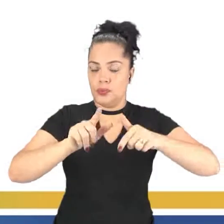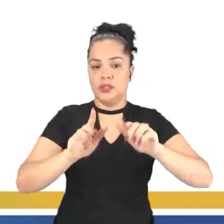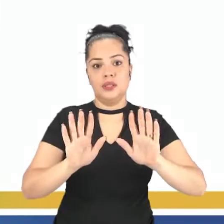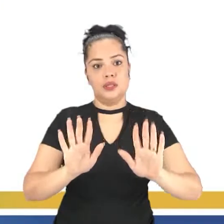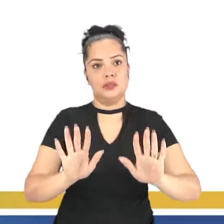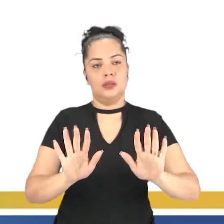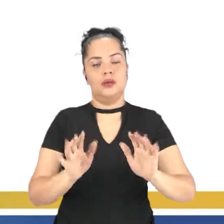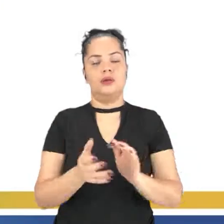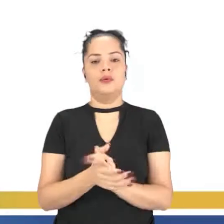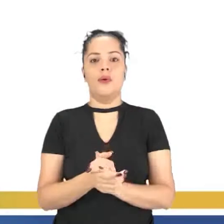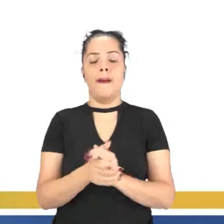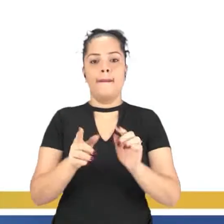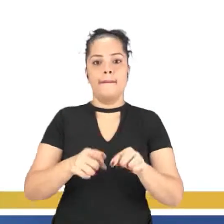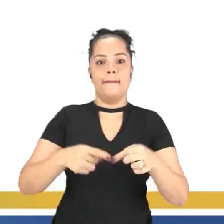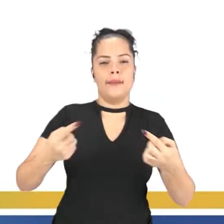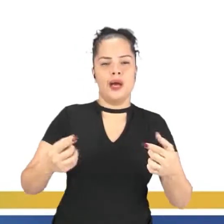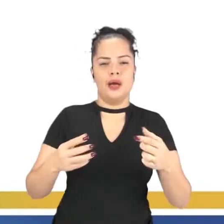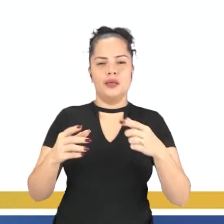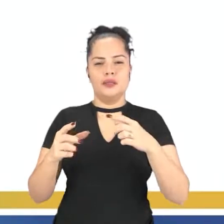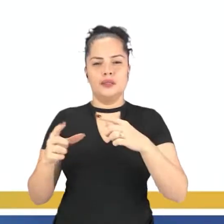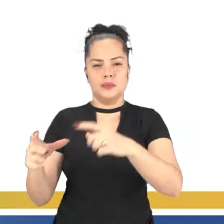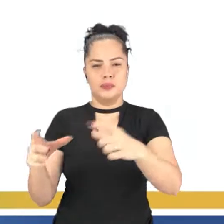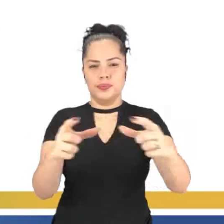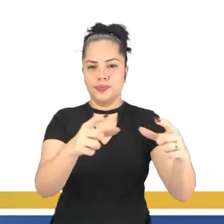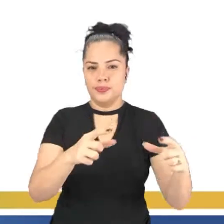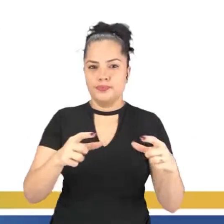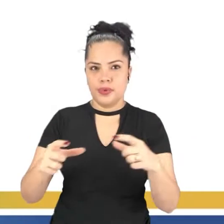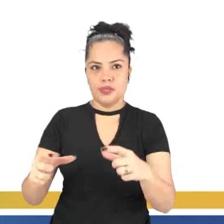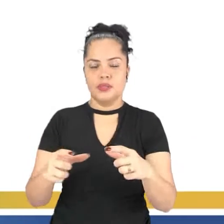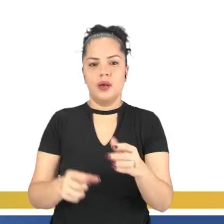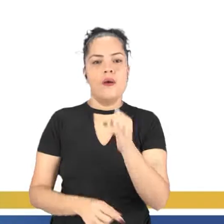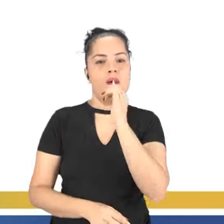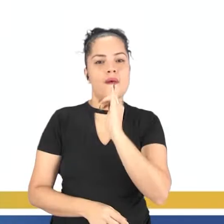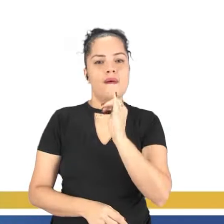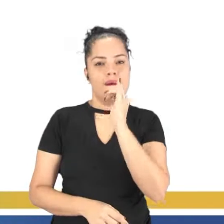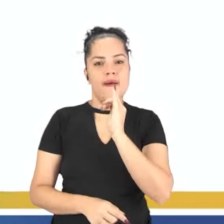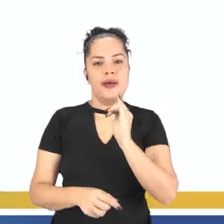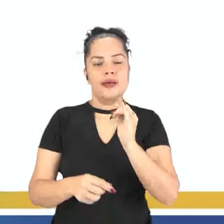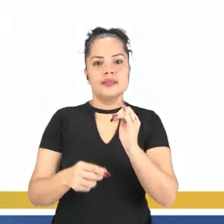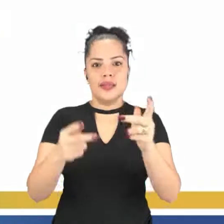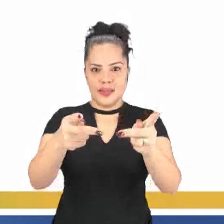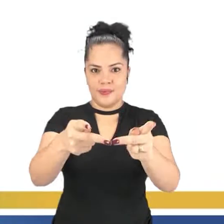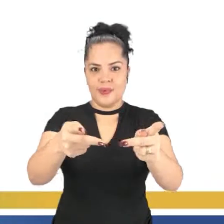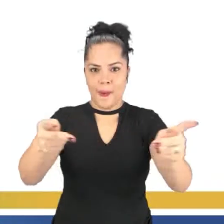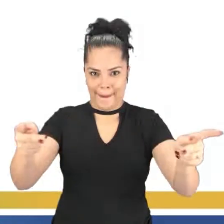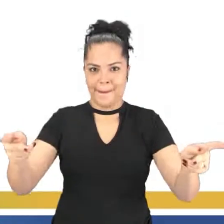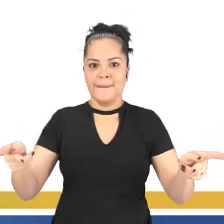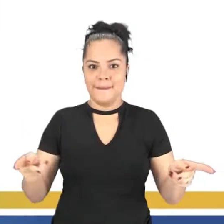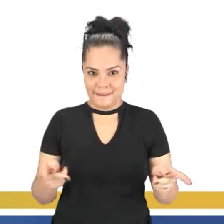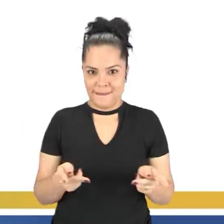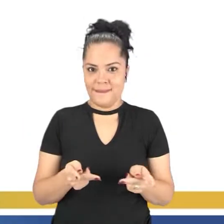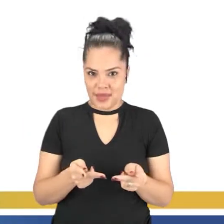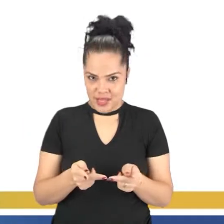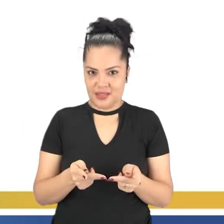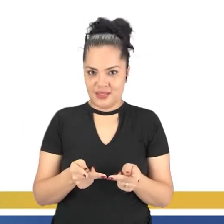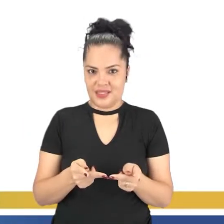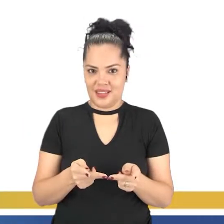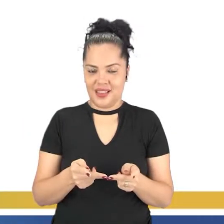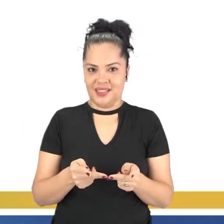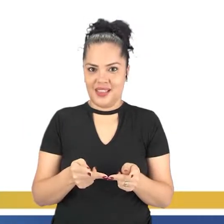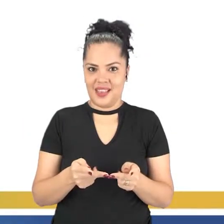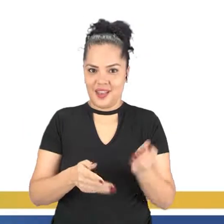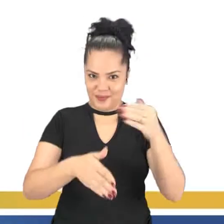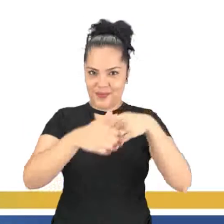espacial. Então, um exemplo aí seria essa caixa de pizza. Ela aí tem um formato de um prisma. No caso, aí seria